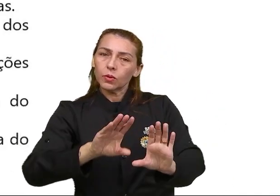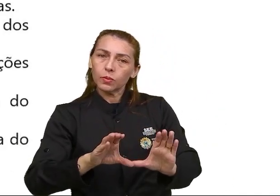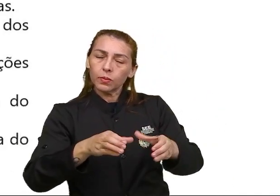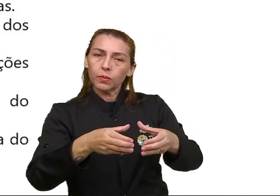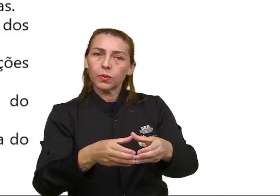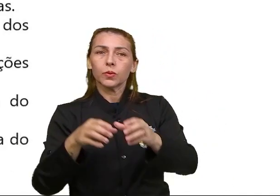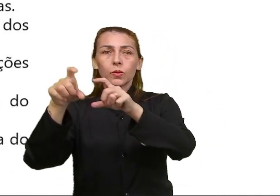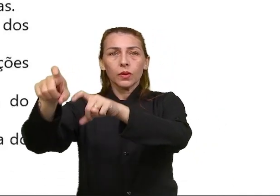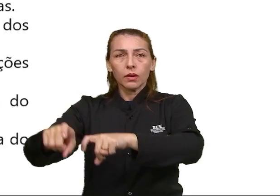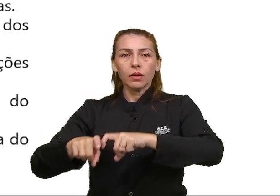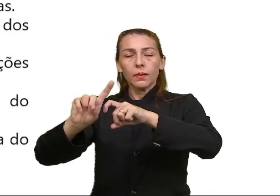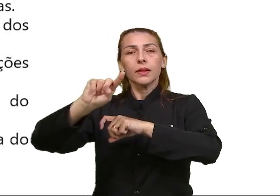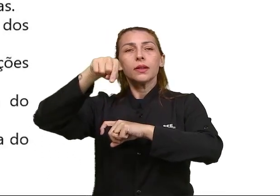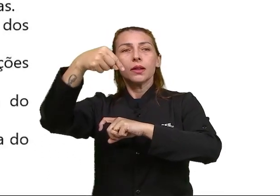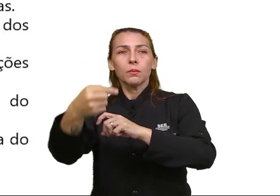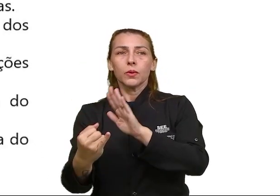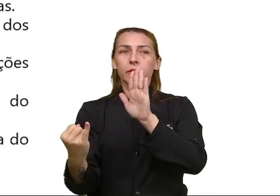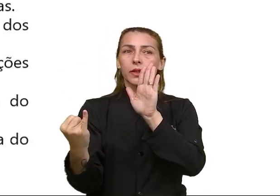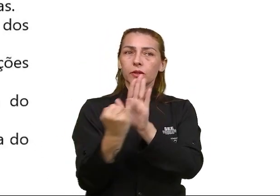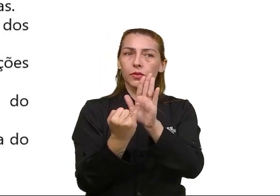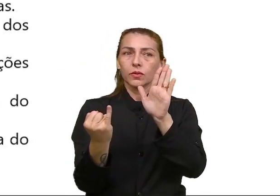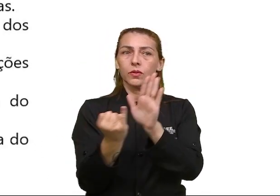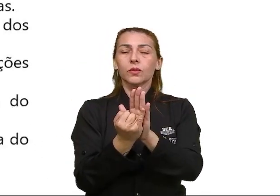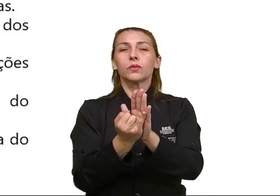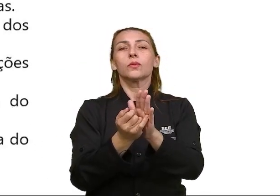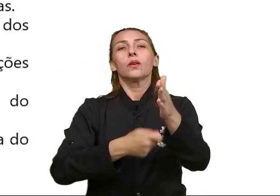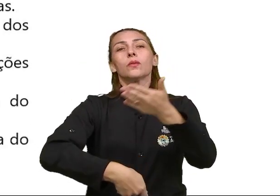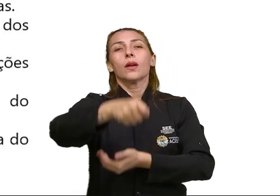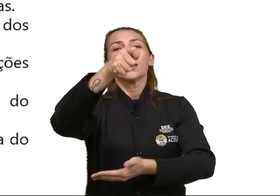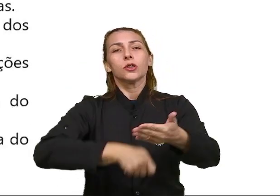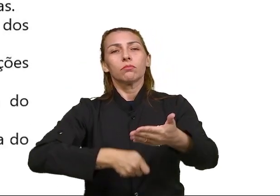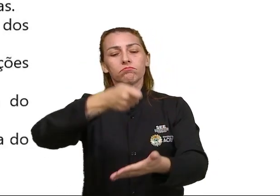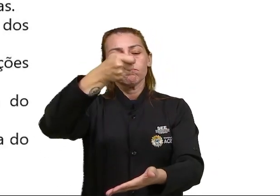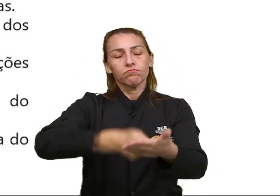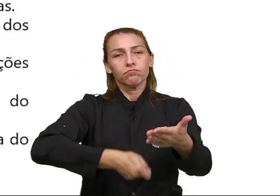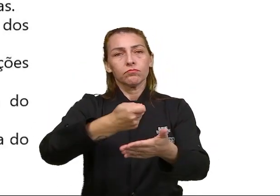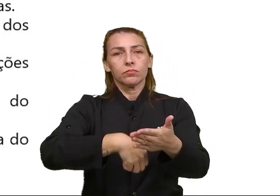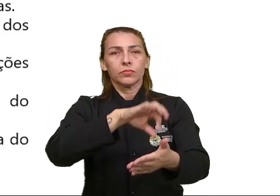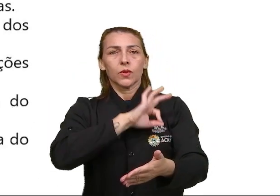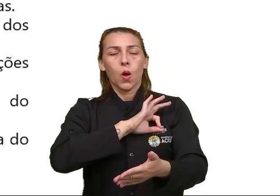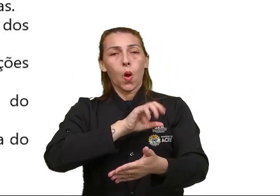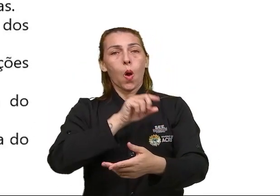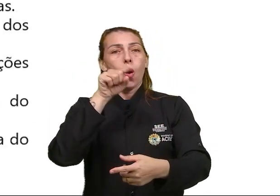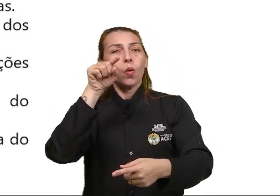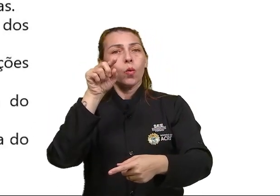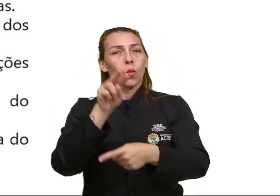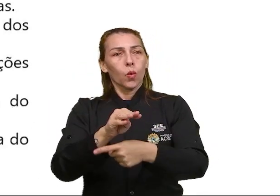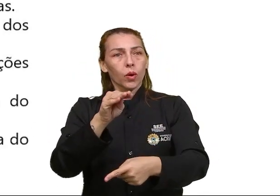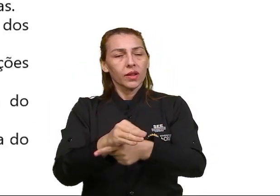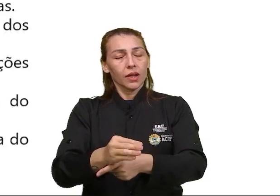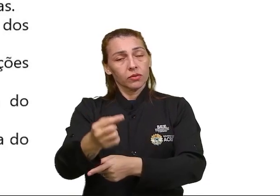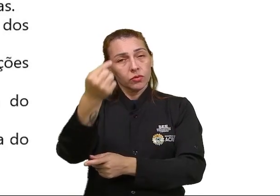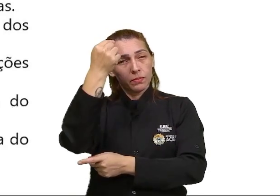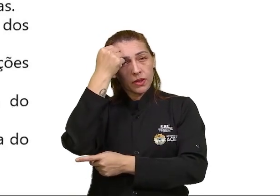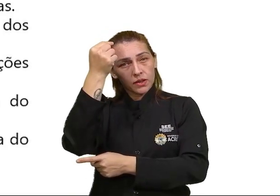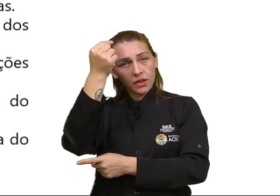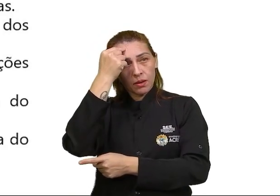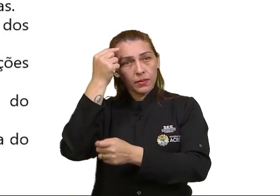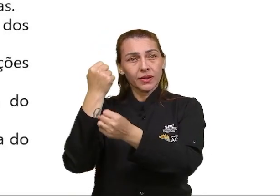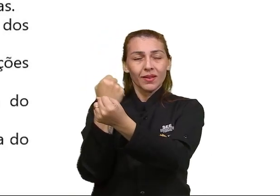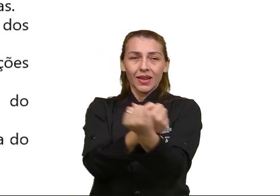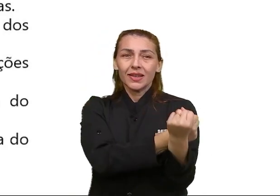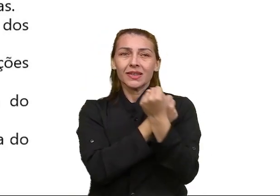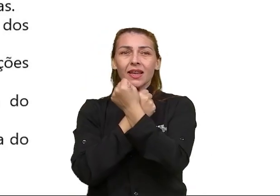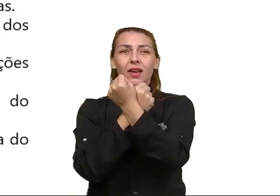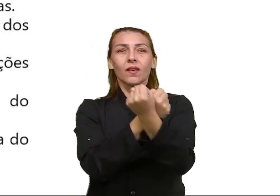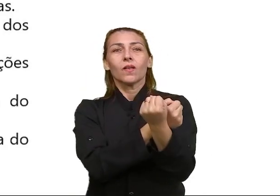do campo após a instituição do alistamento obrigatório, ou é manutenção da mentalidade escravocrata